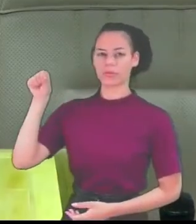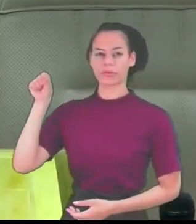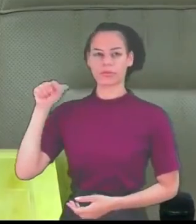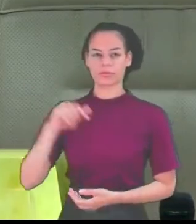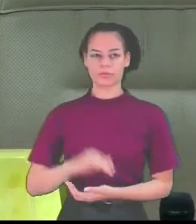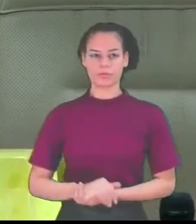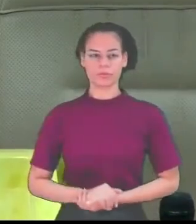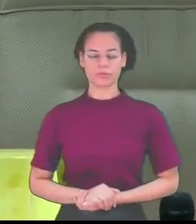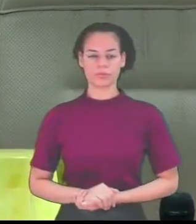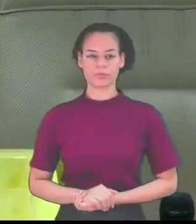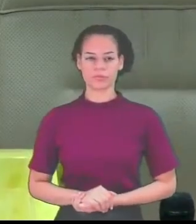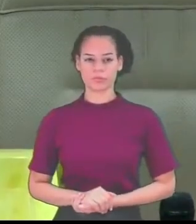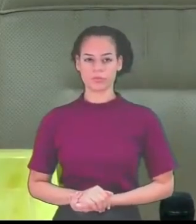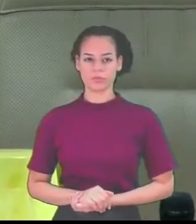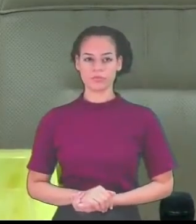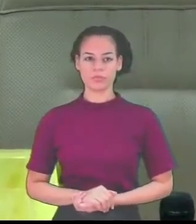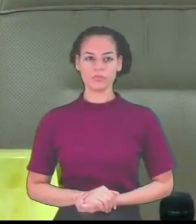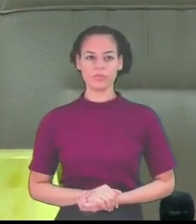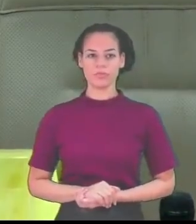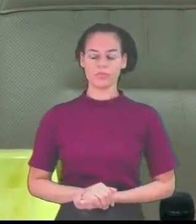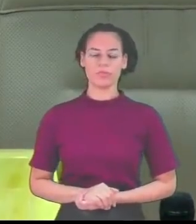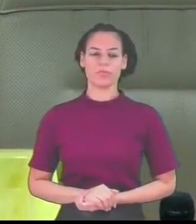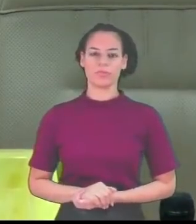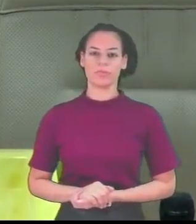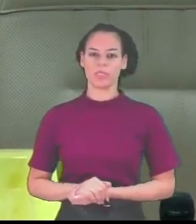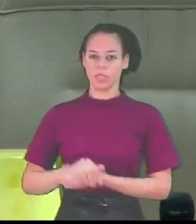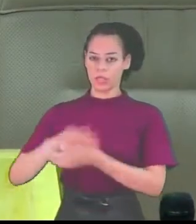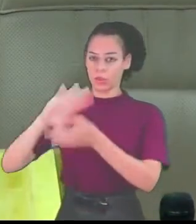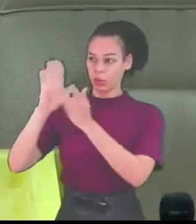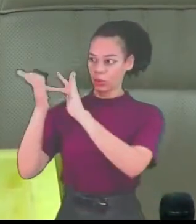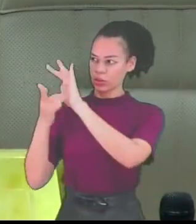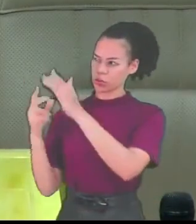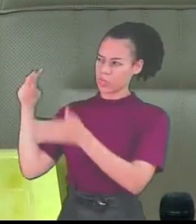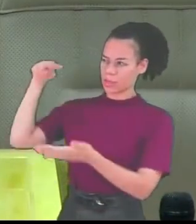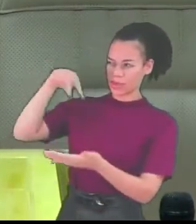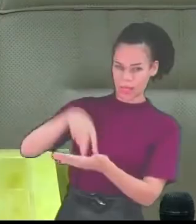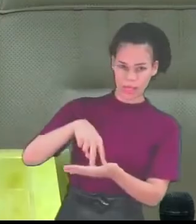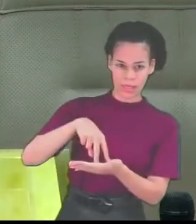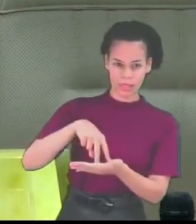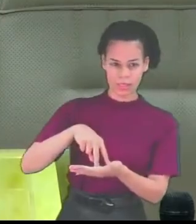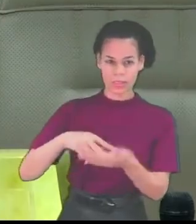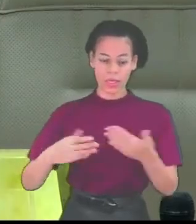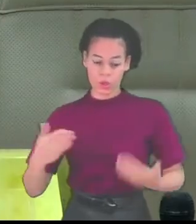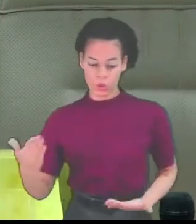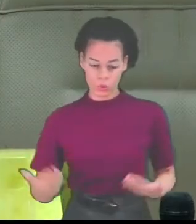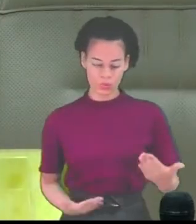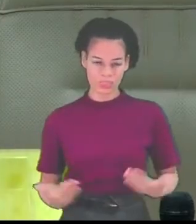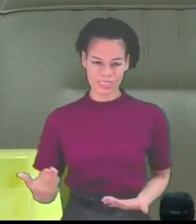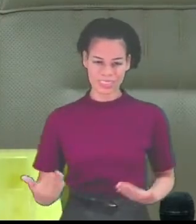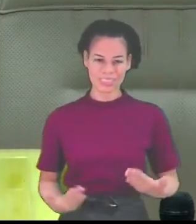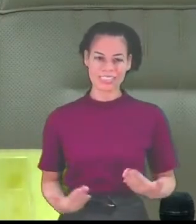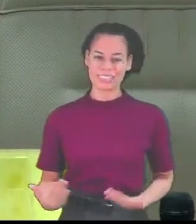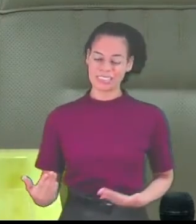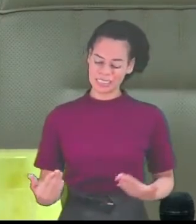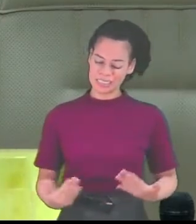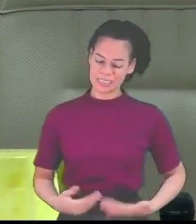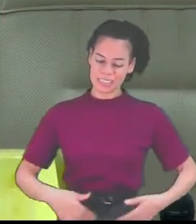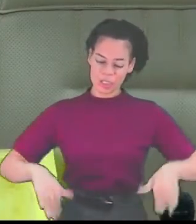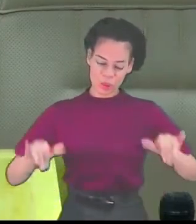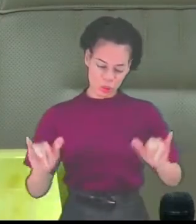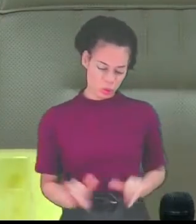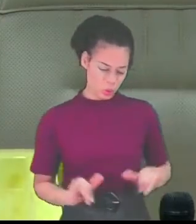e quando ele der se der assim como servo e como servo Ele pareceu ele sofreu